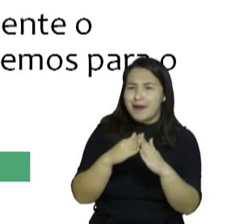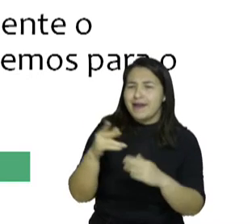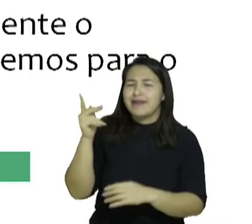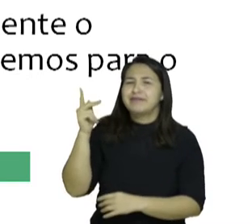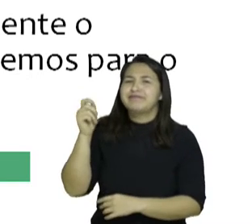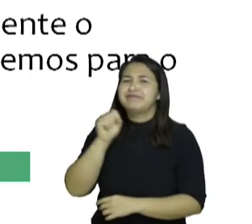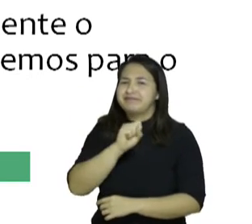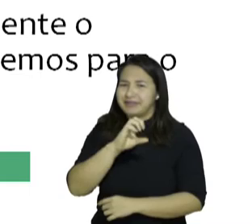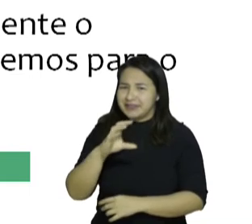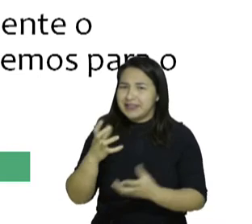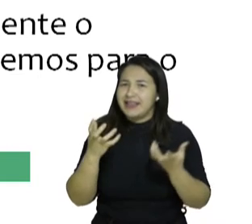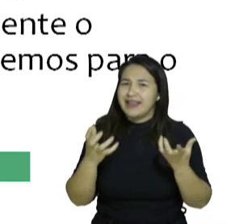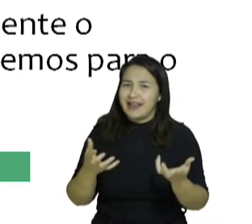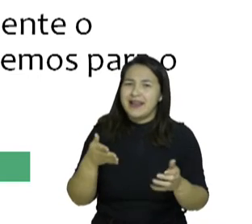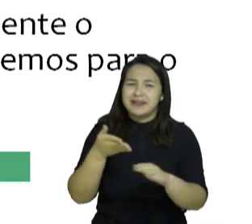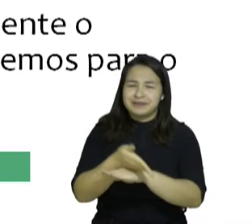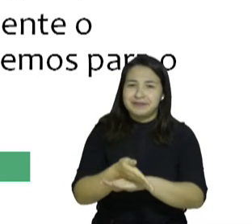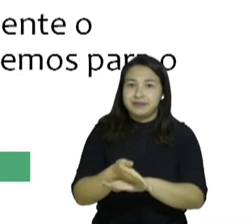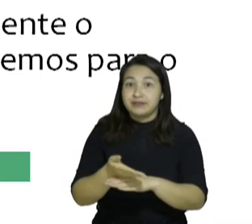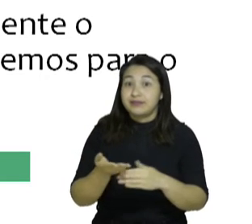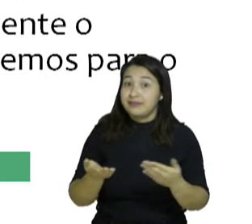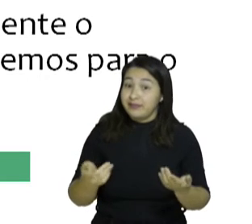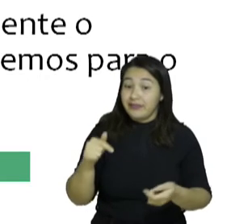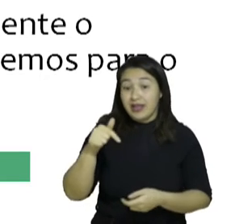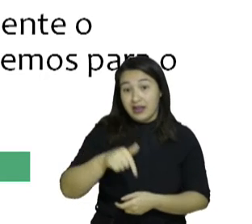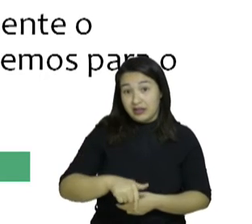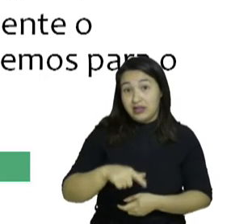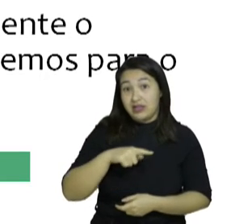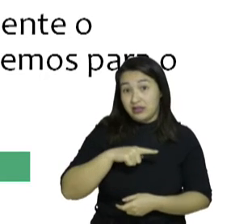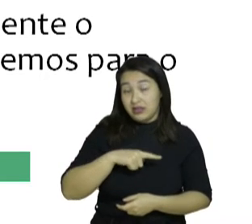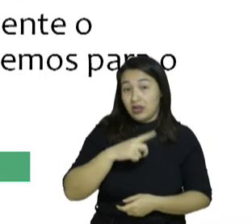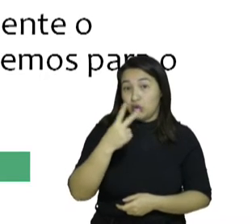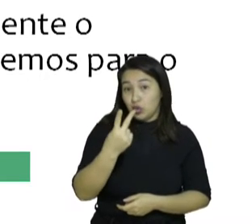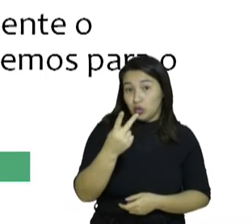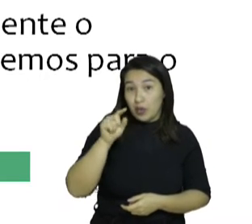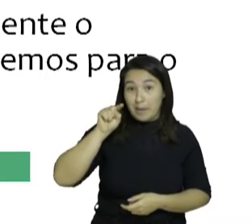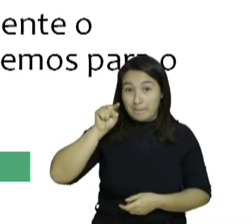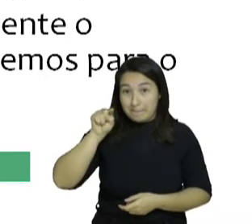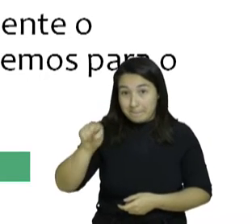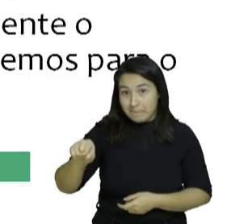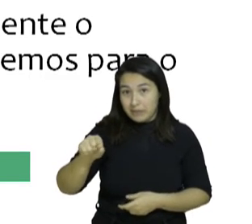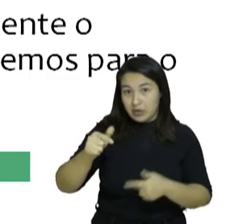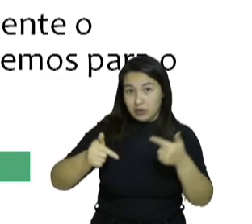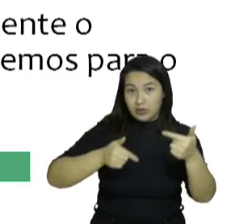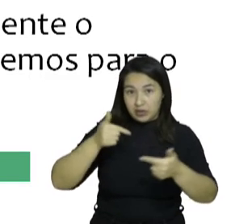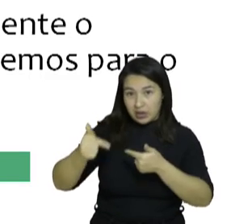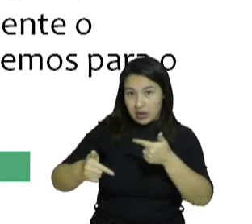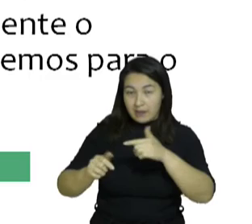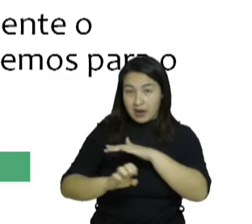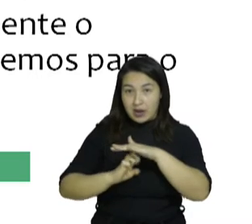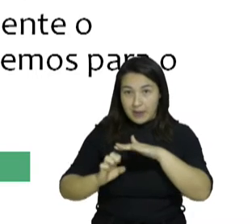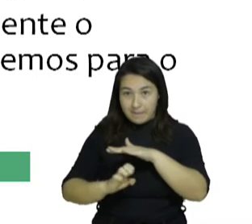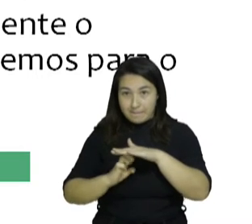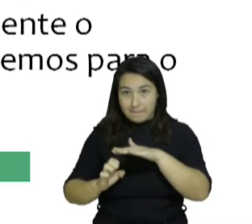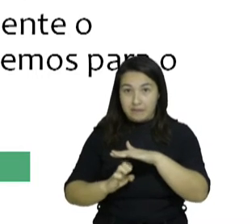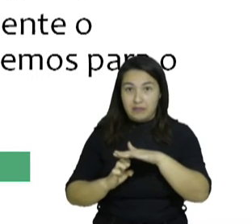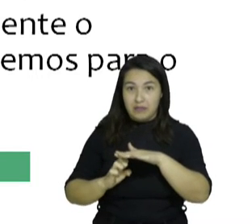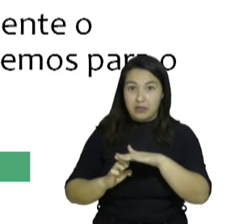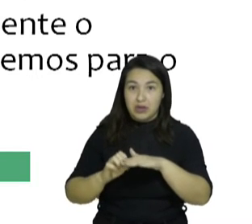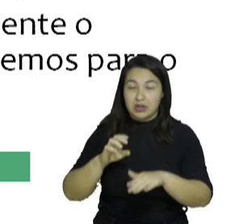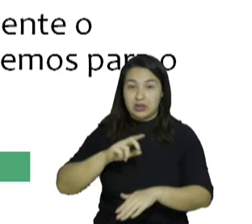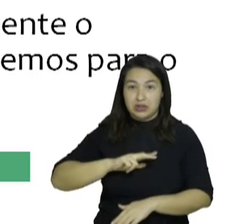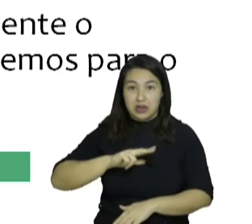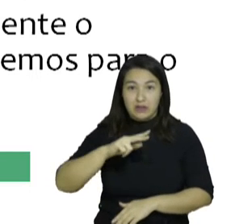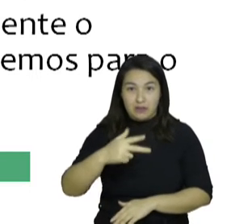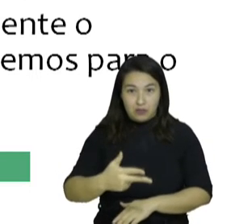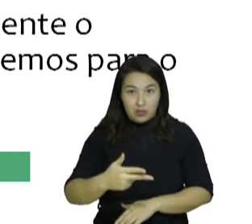Então cara foi falado aqui tem 2.000 que trabalham para empresas portuguesas que moram aqui em Florianópolis